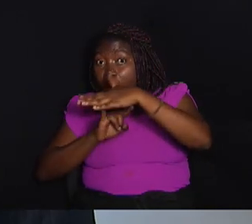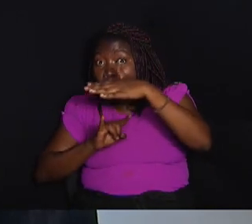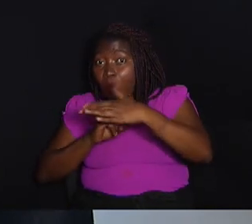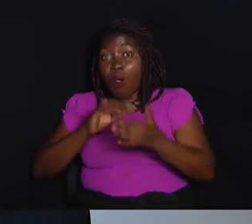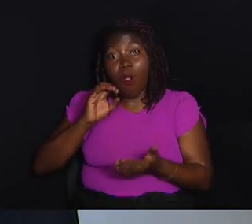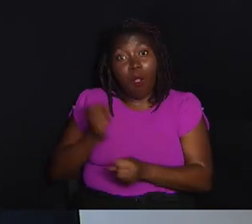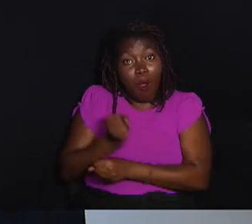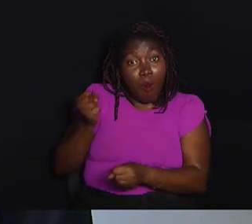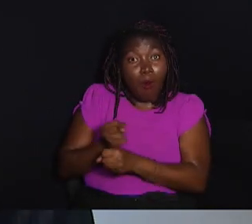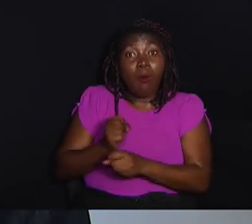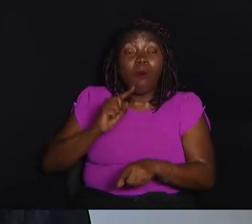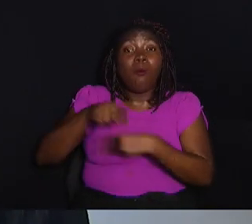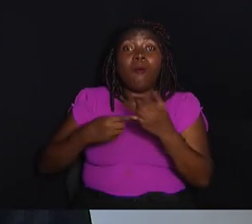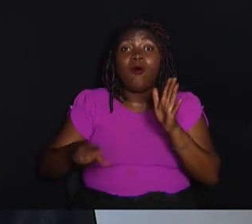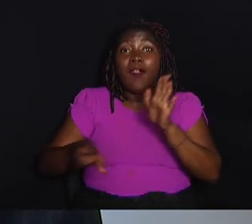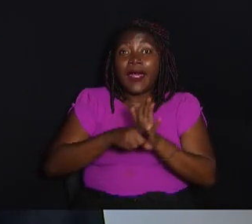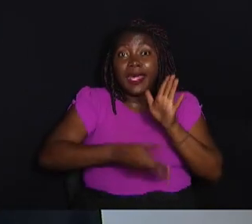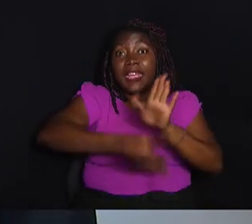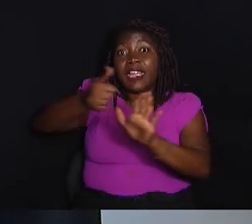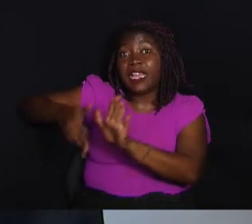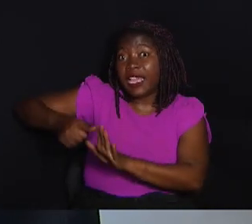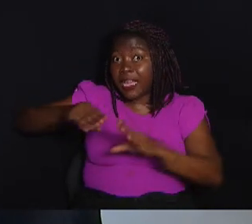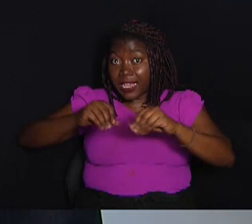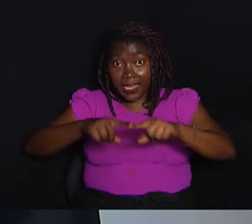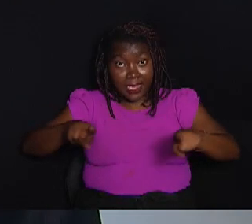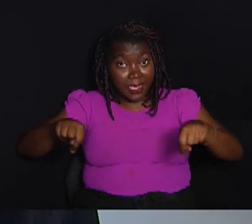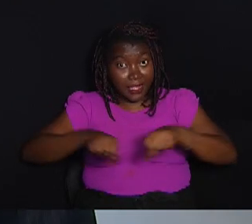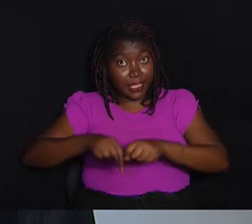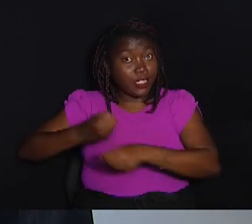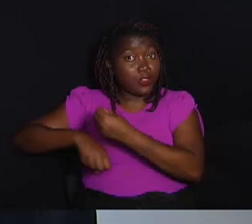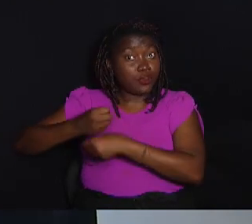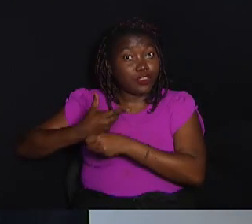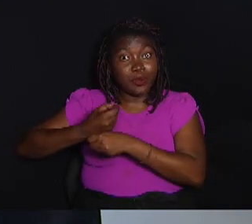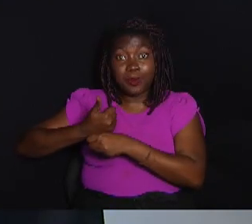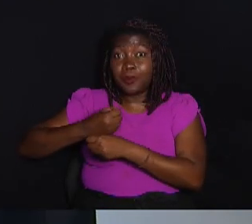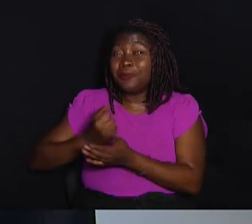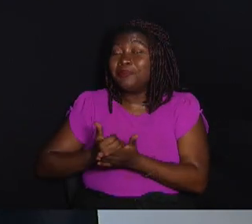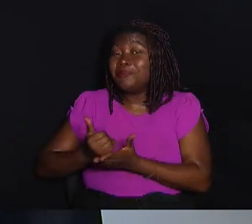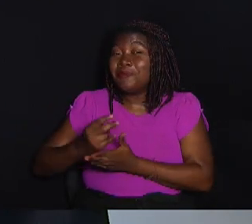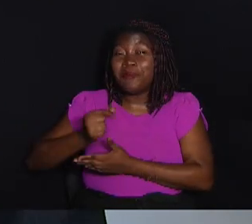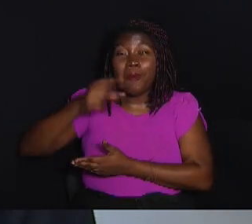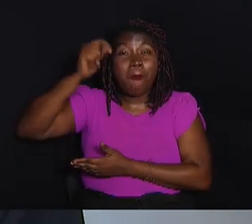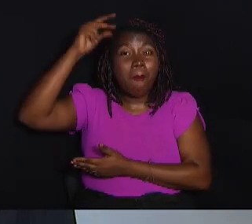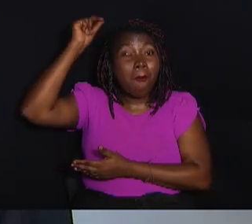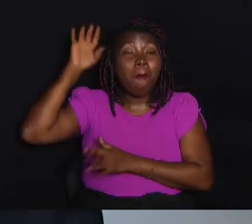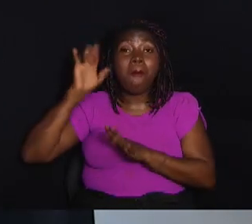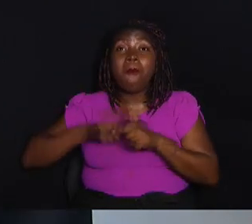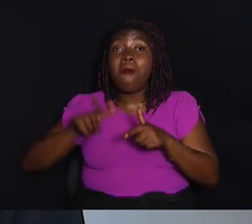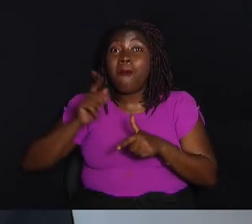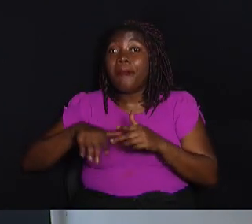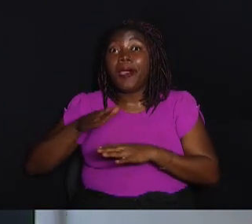nova legislação de uso ocupação no solo de 2018 eh Então já vem vindo de muito tempo mas que o problema é que todas as